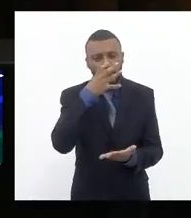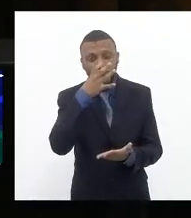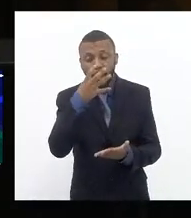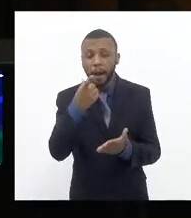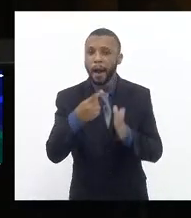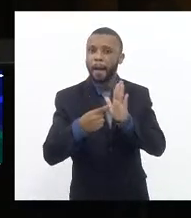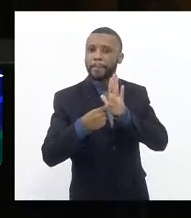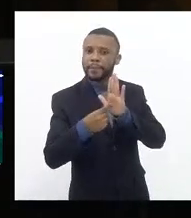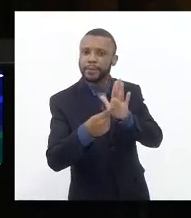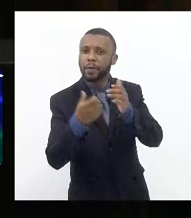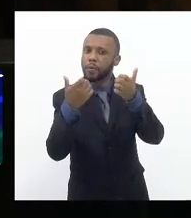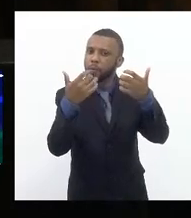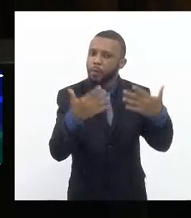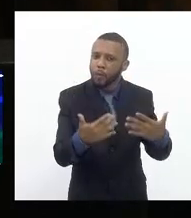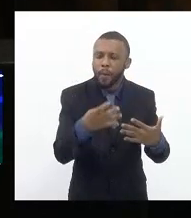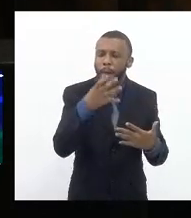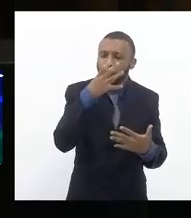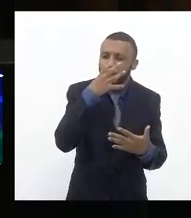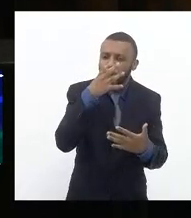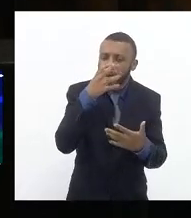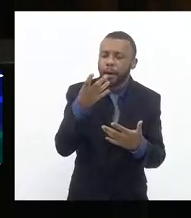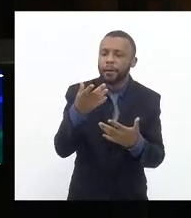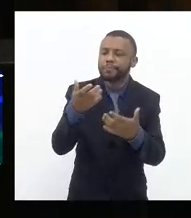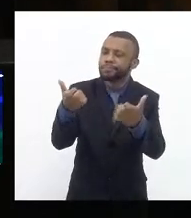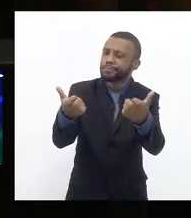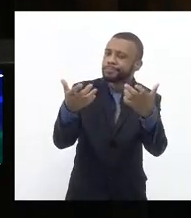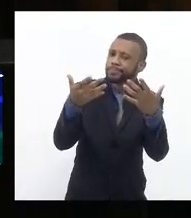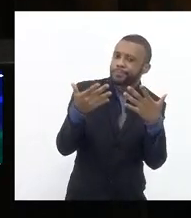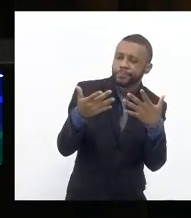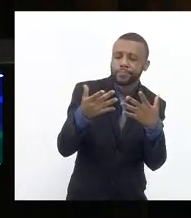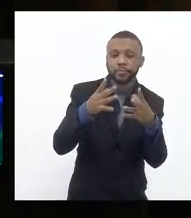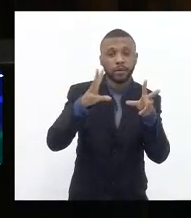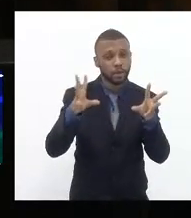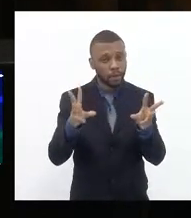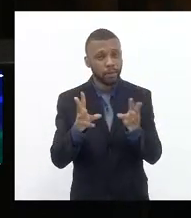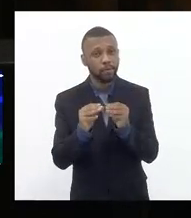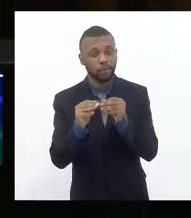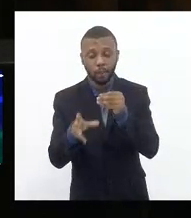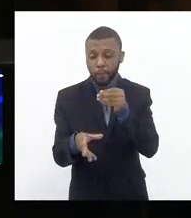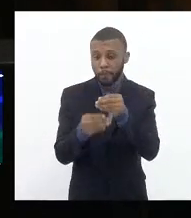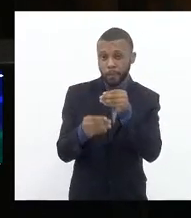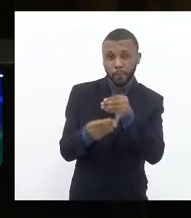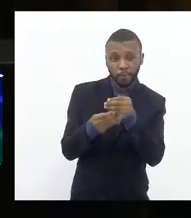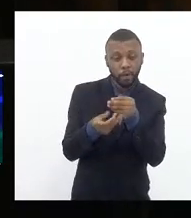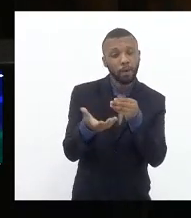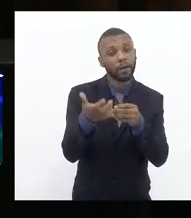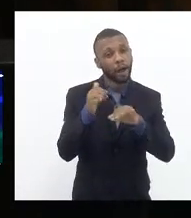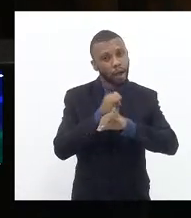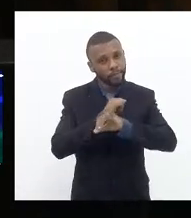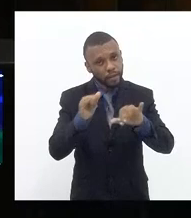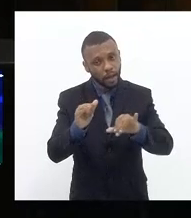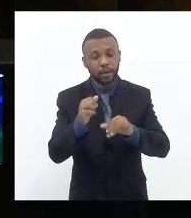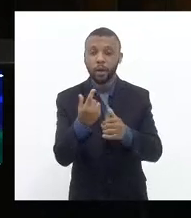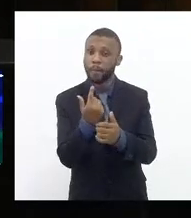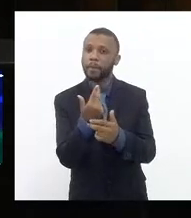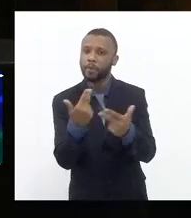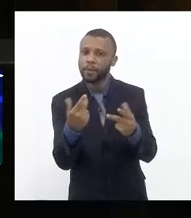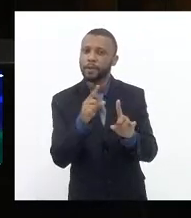apresentações, ouvir e, em seguida, fazer as suas ponderações. Eu quero registrar isso como algo positivo. Né? Mesmo na